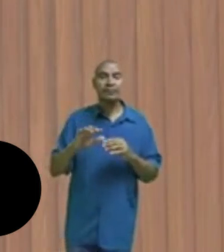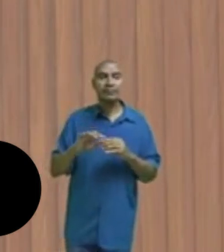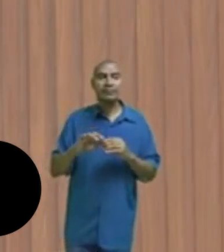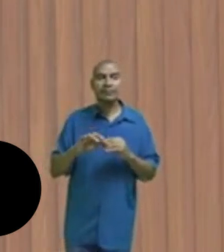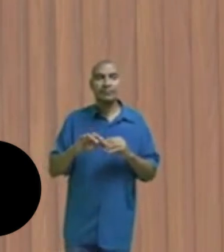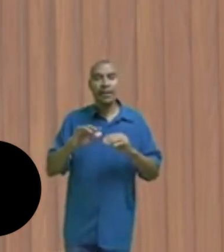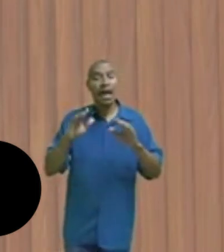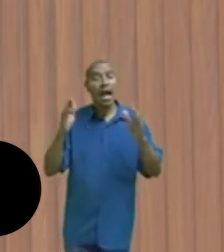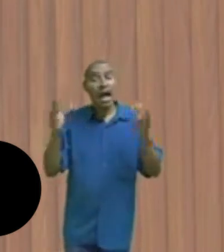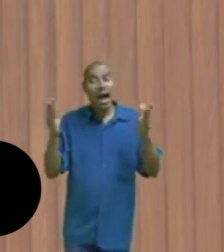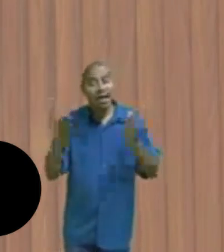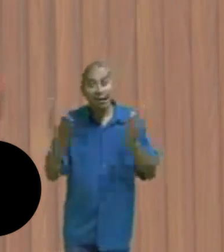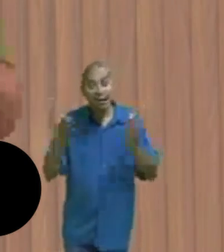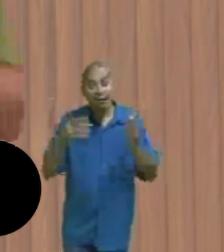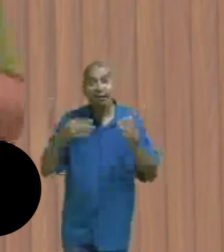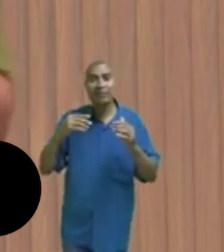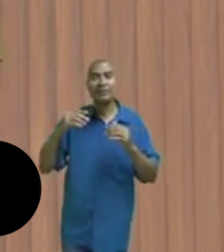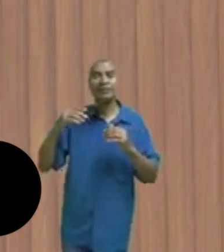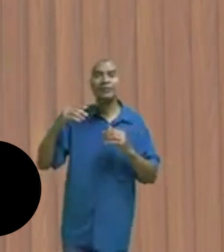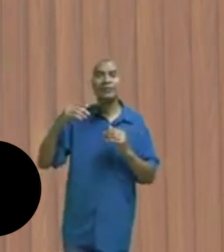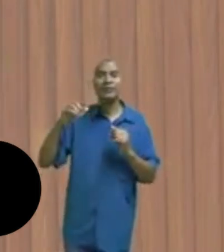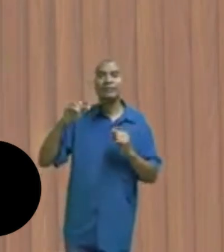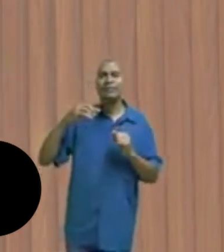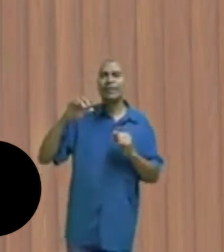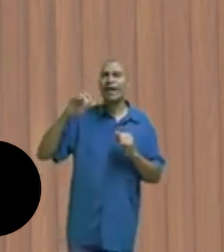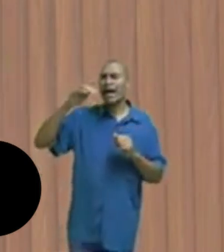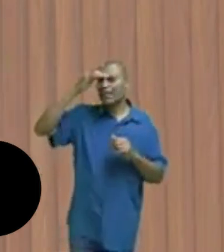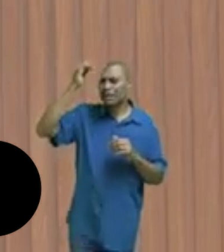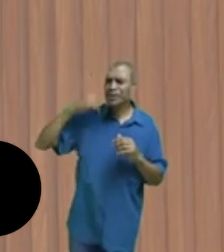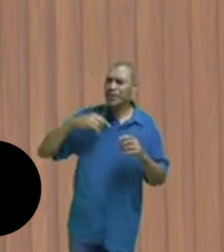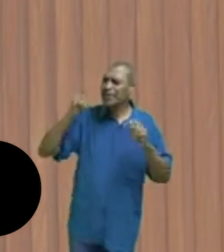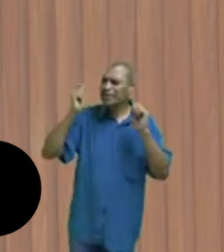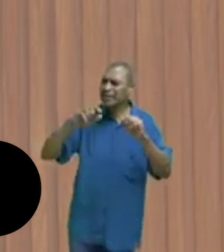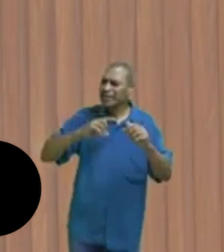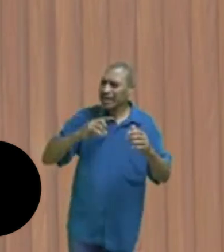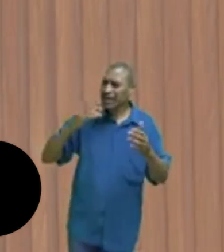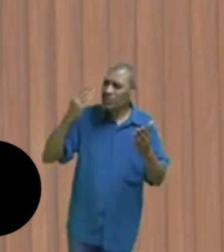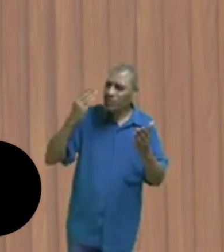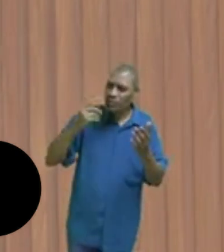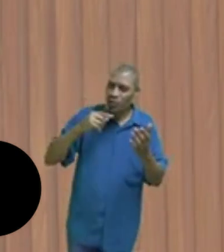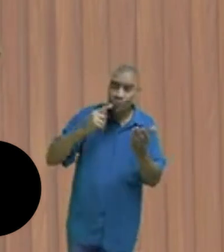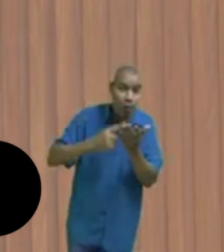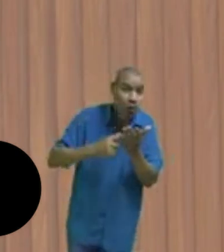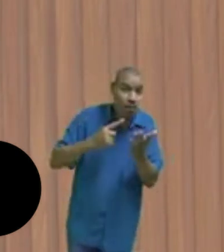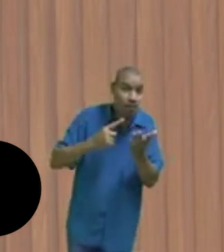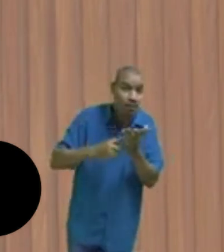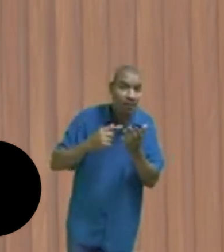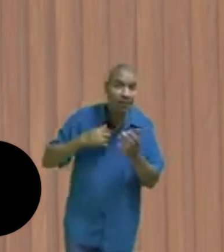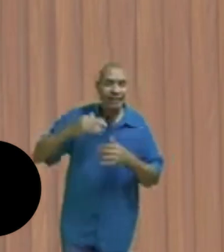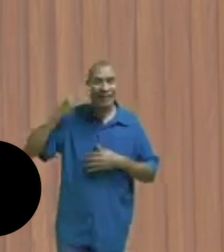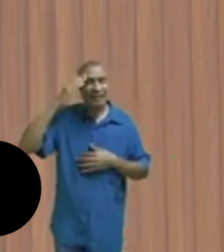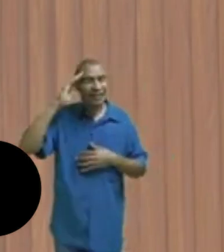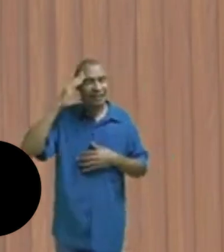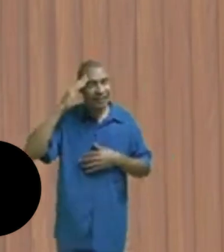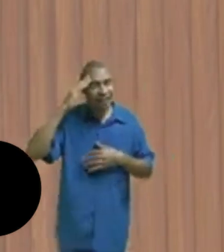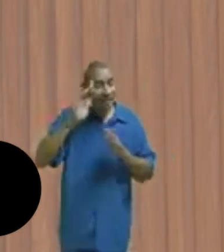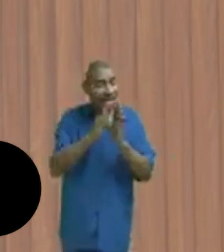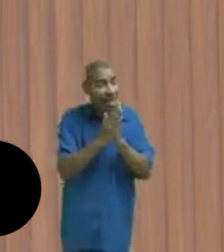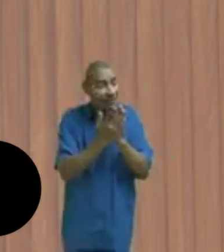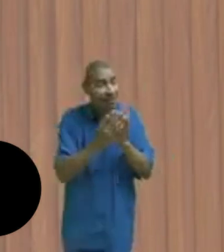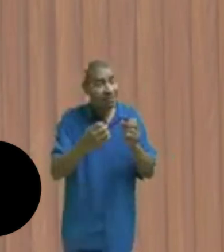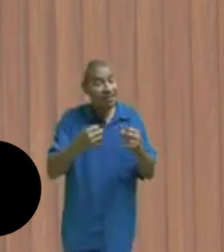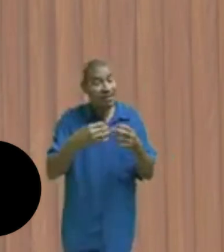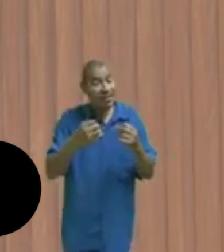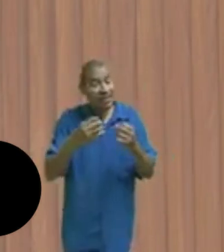água viva que flui no interior do homem, que faz acontecer, despertar em você uma convicção de pecado, de